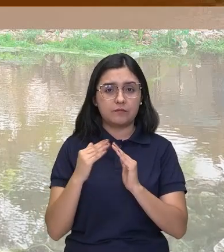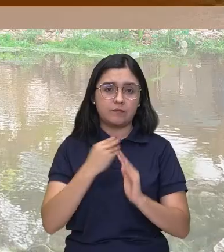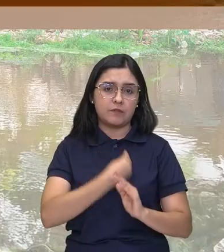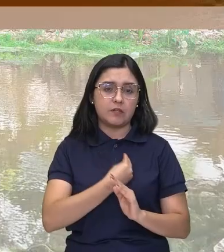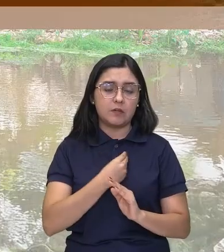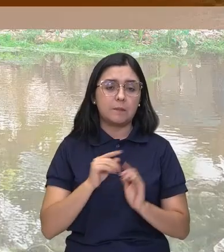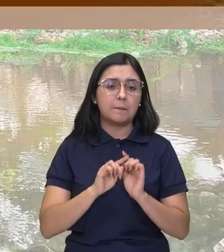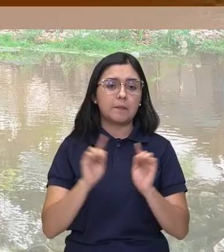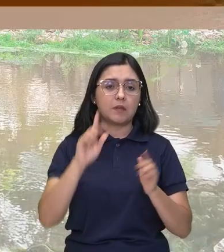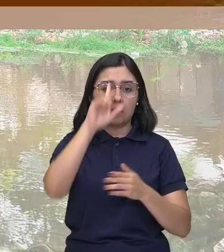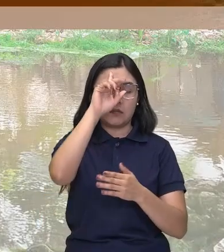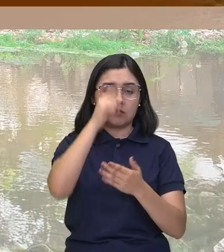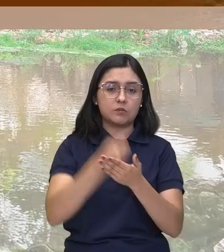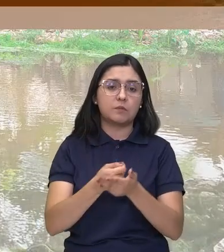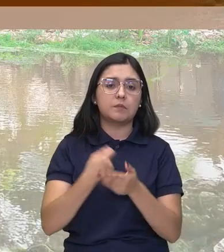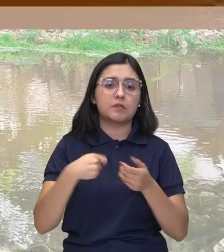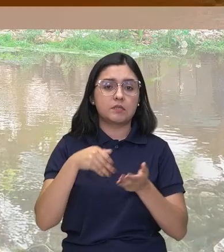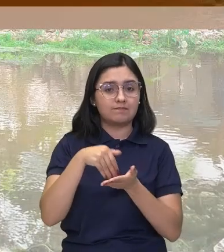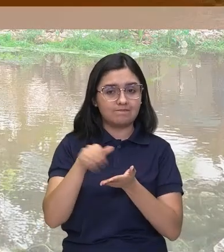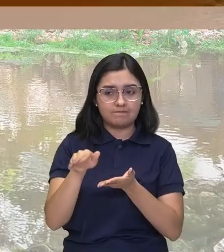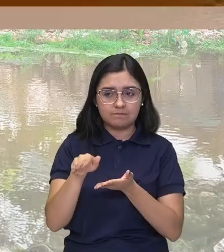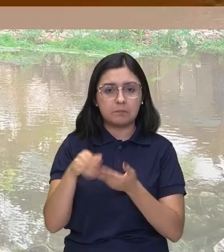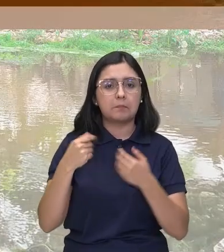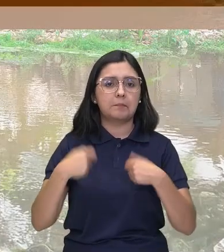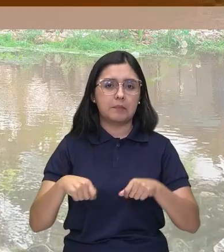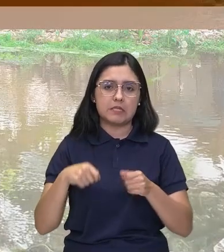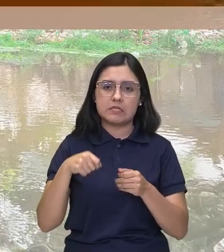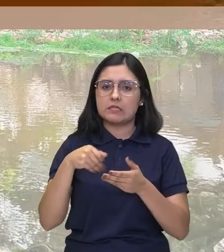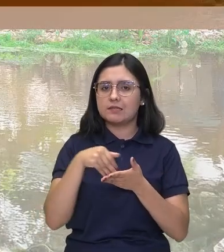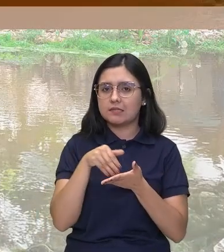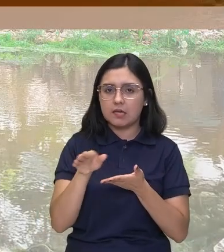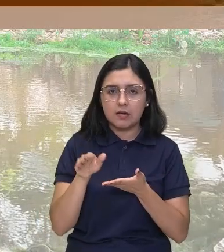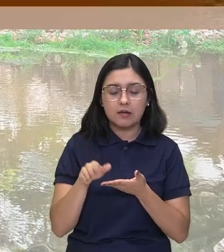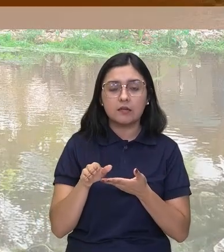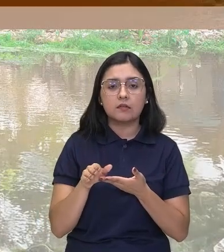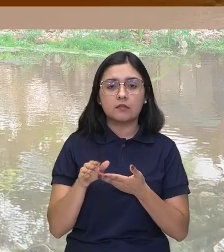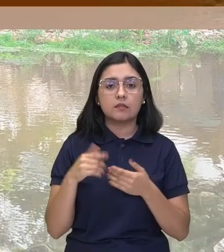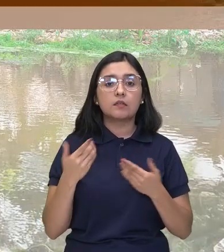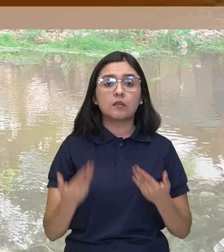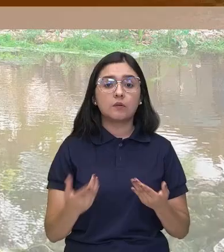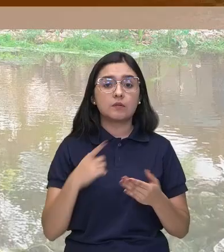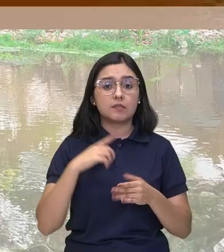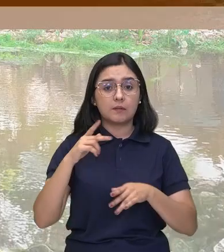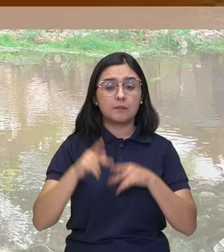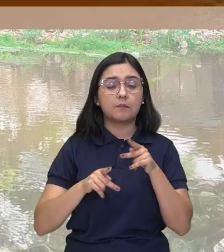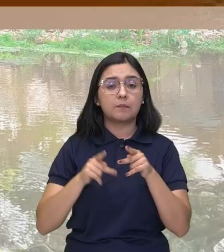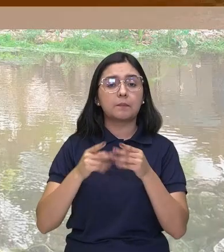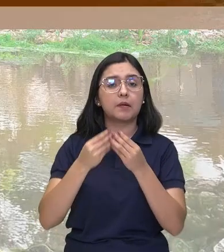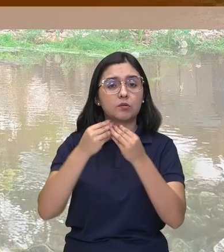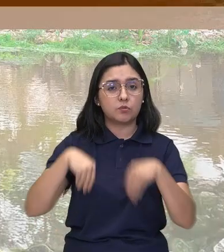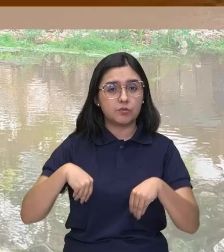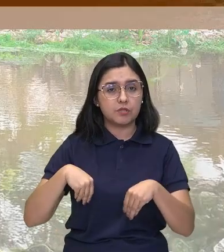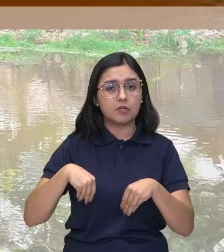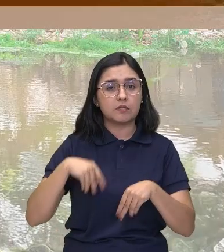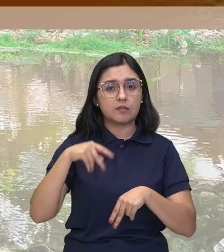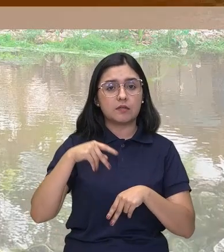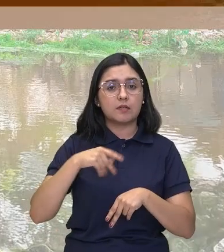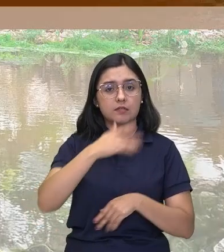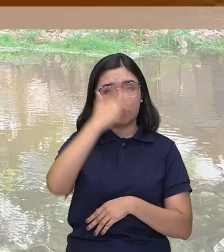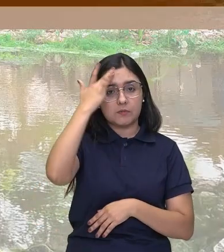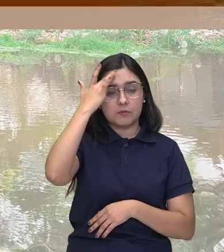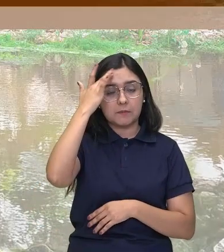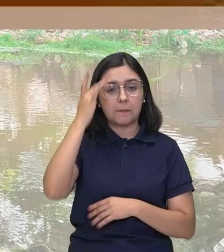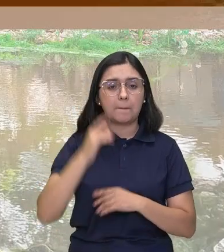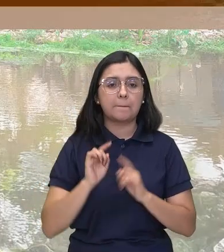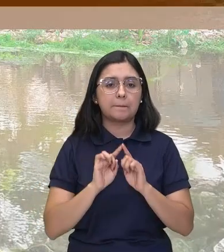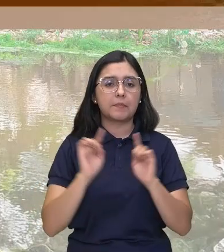ali, quando tem que mandar sair, vai sair e pronto. E é essa população que acaba se prejudicando bastante. Mas tudo isso,